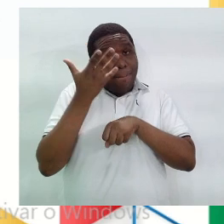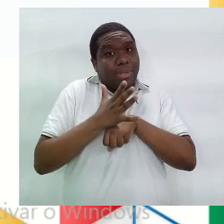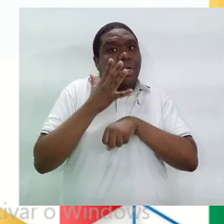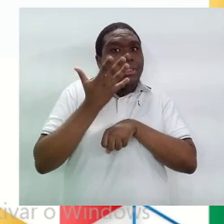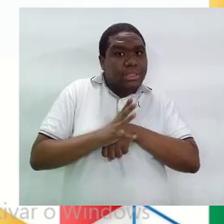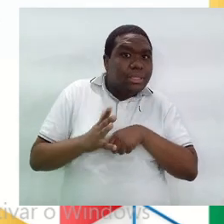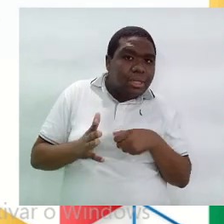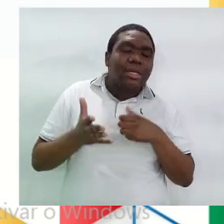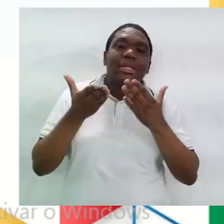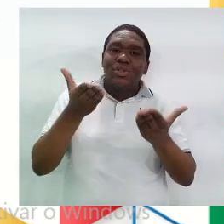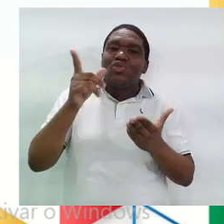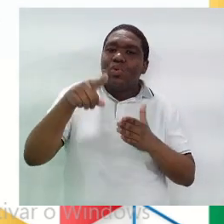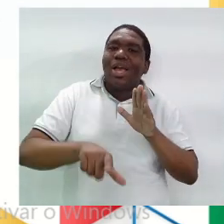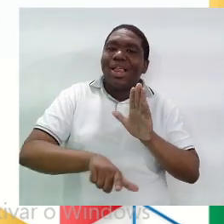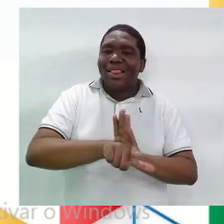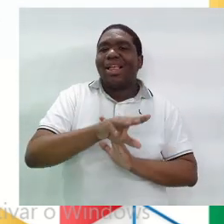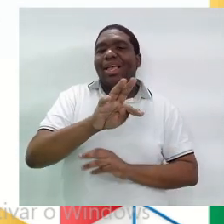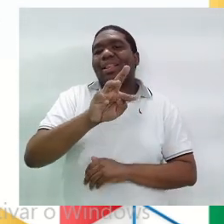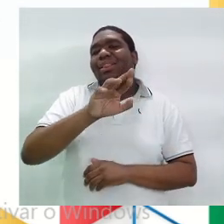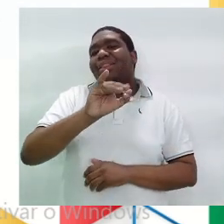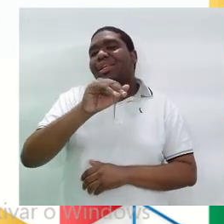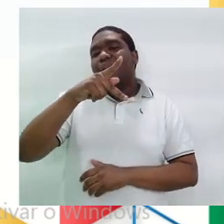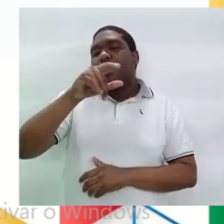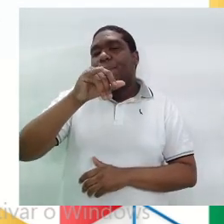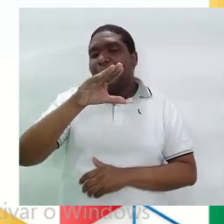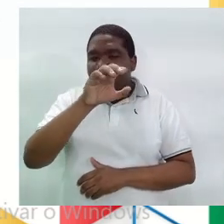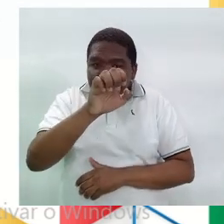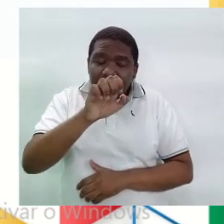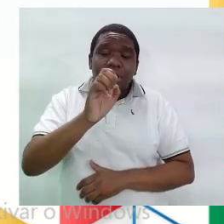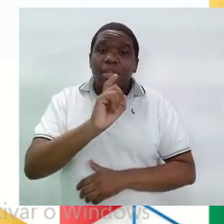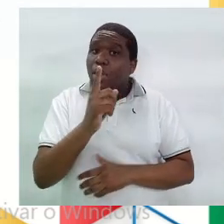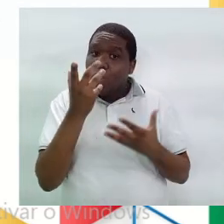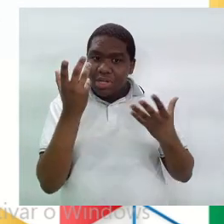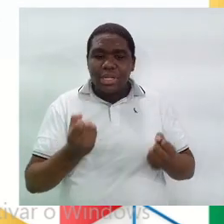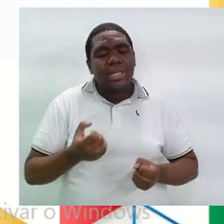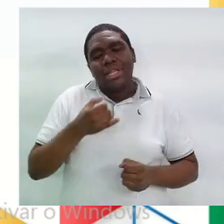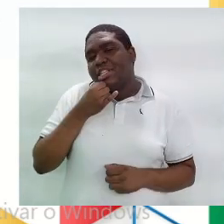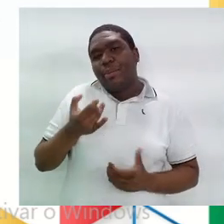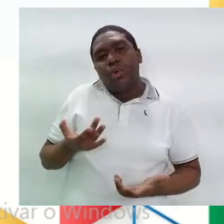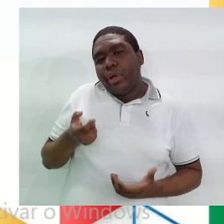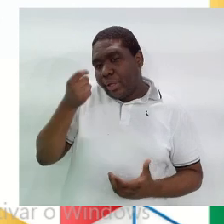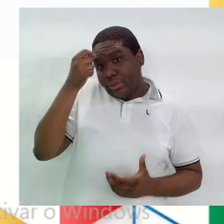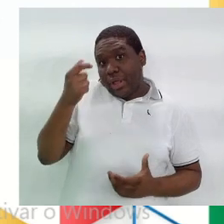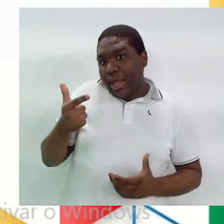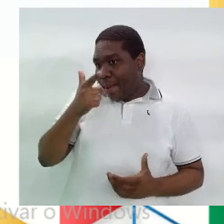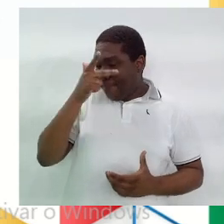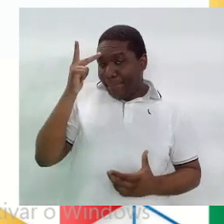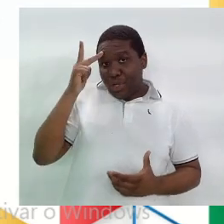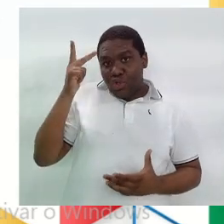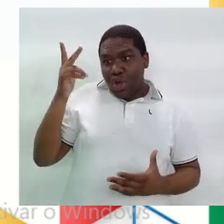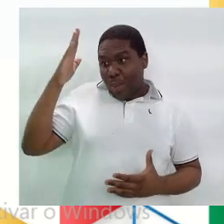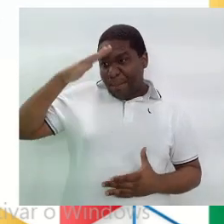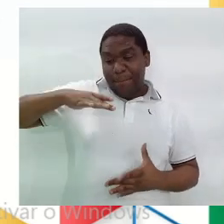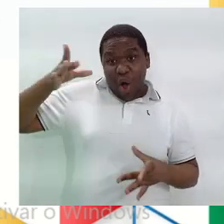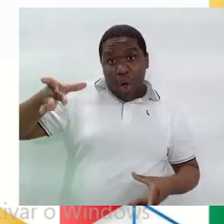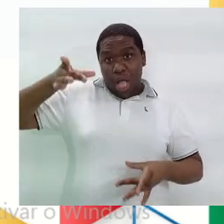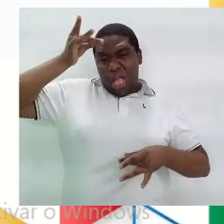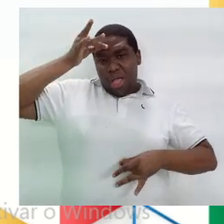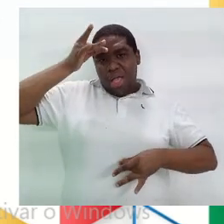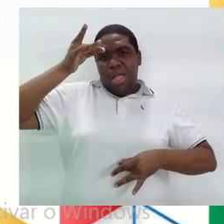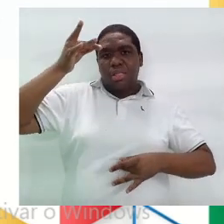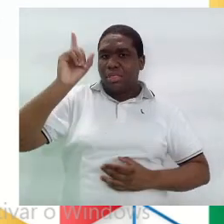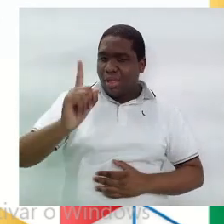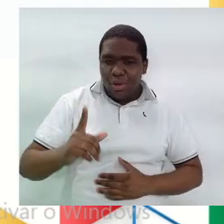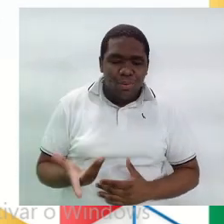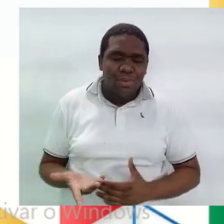pratica. Isso é a lei tríplice. E não aceitam a ideia de uma personificação do mal. Gostaria que